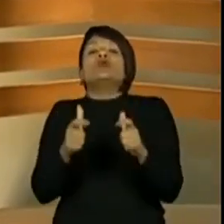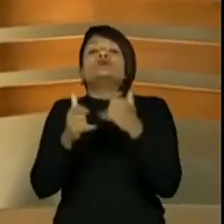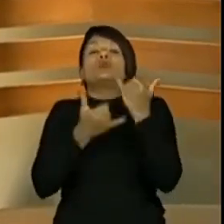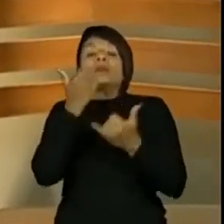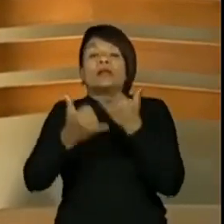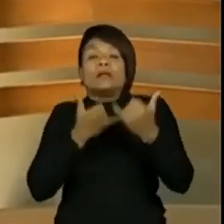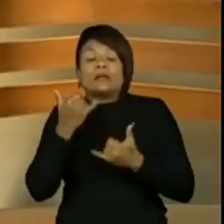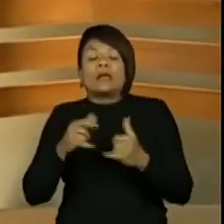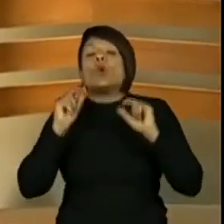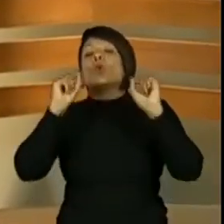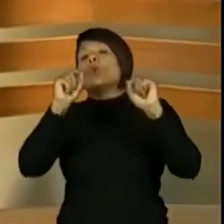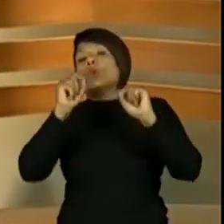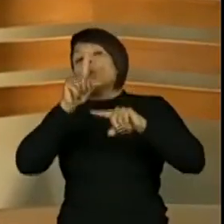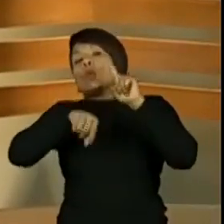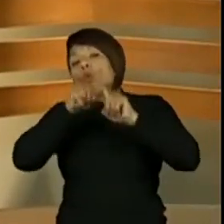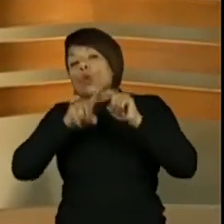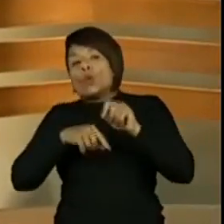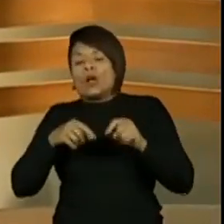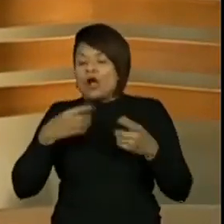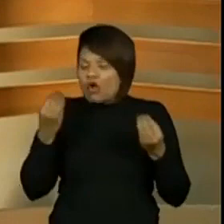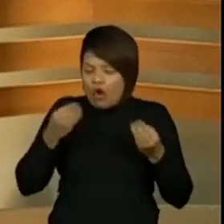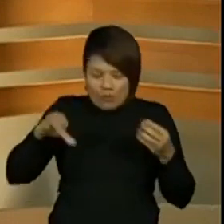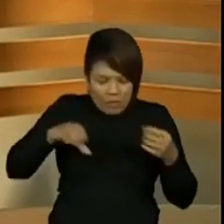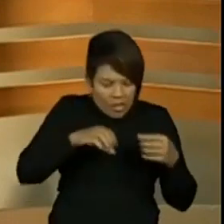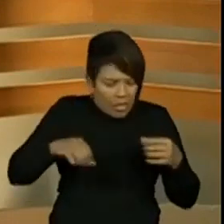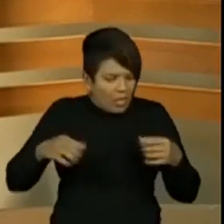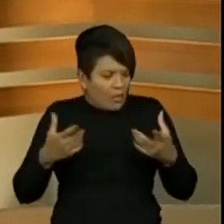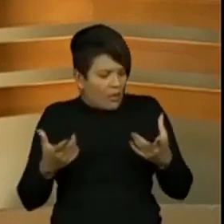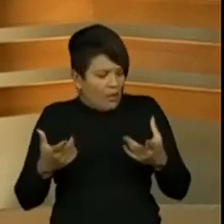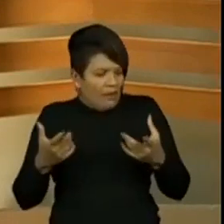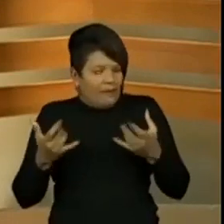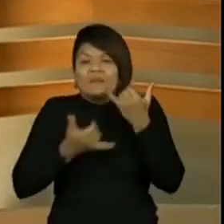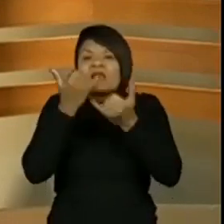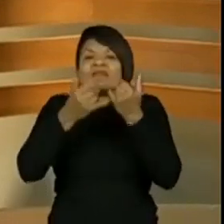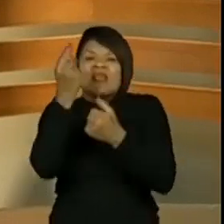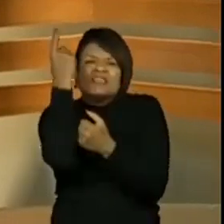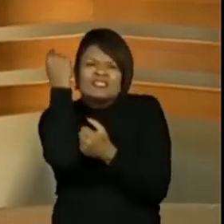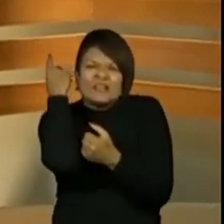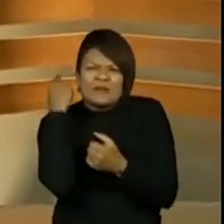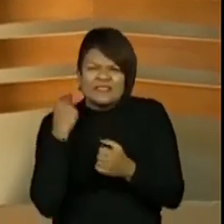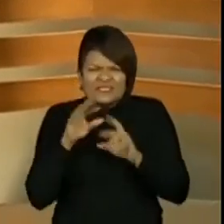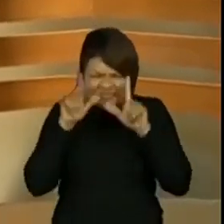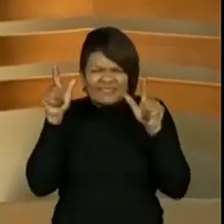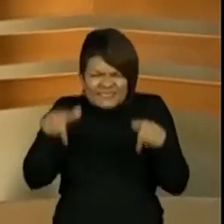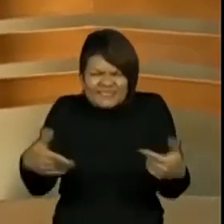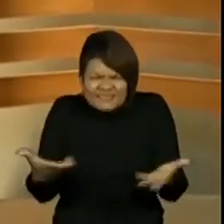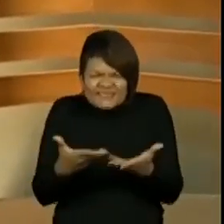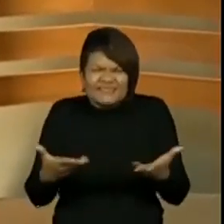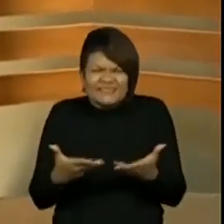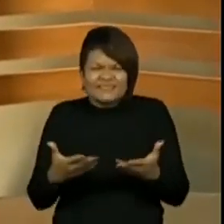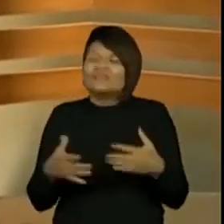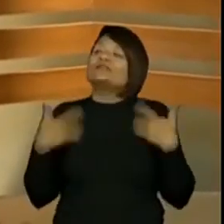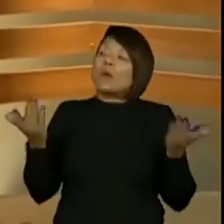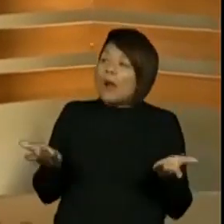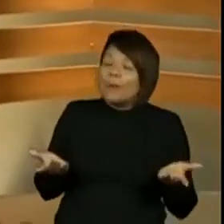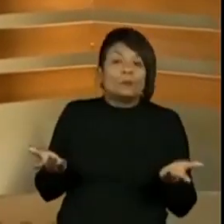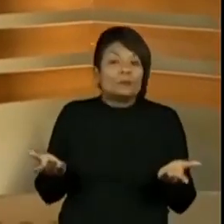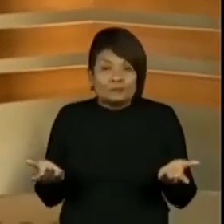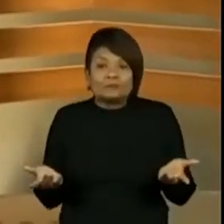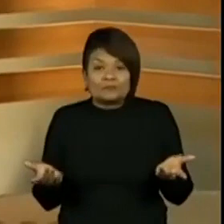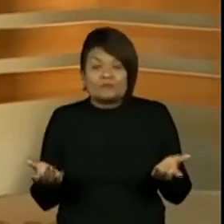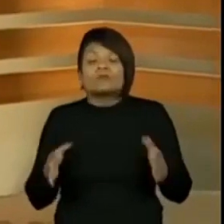Com o que elas brincavam? Os brinquedos hoje são totalmente diferentes dos brinquedos de antigamente. Quais os brinquedos que eles brincavam antigamente?